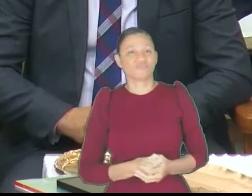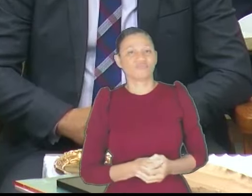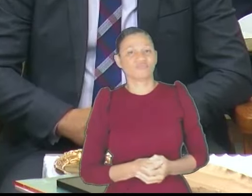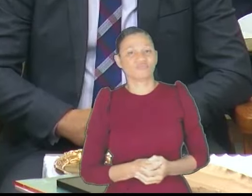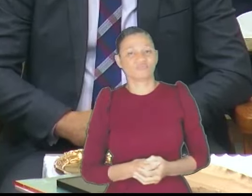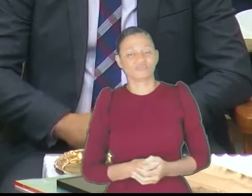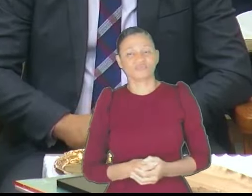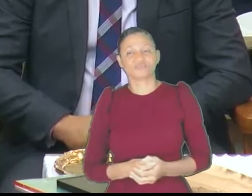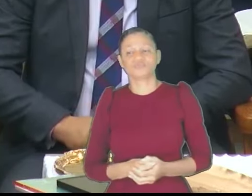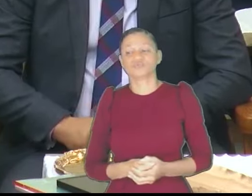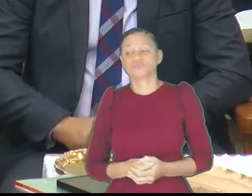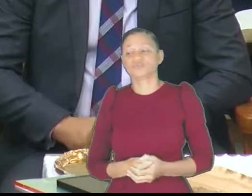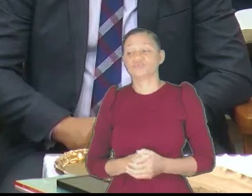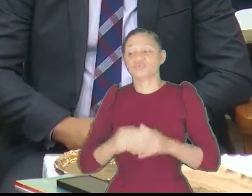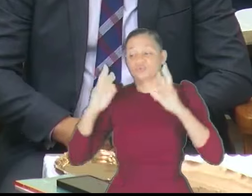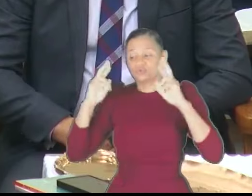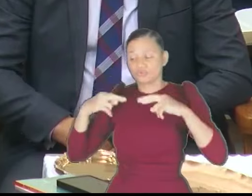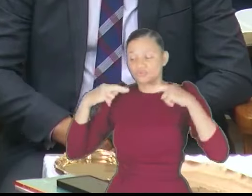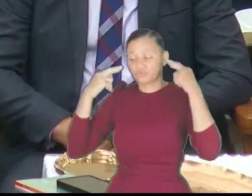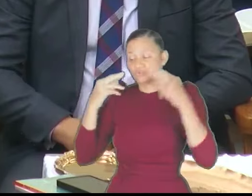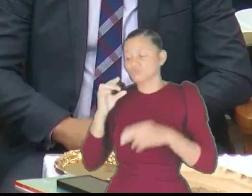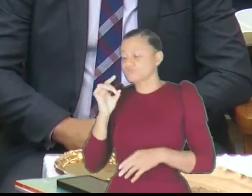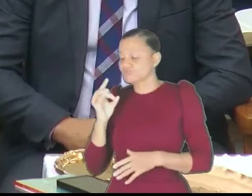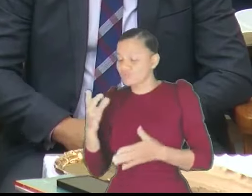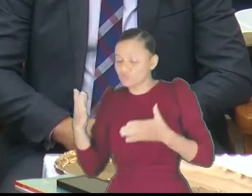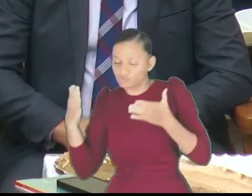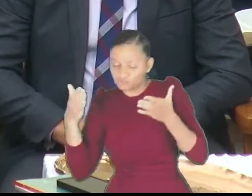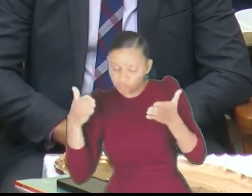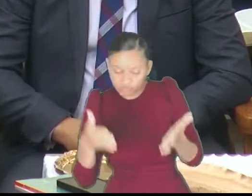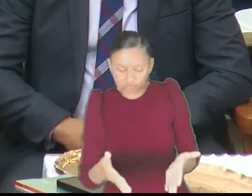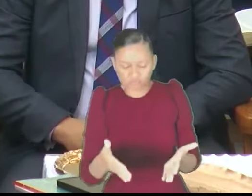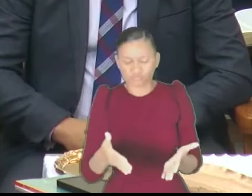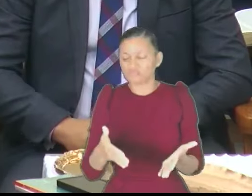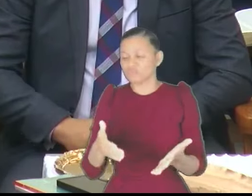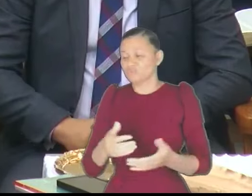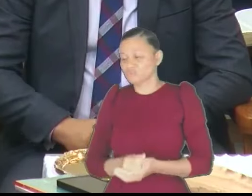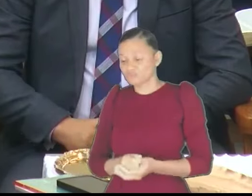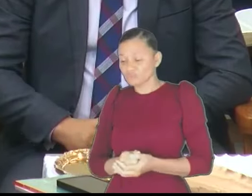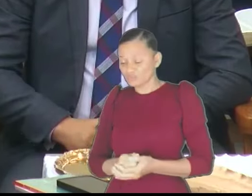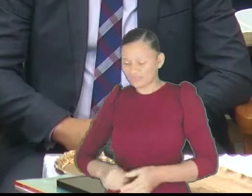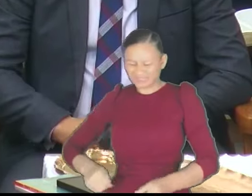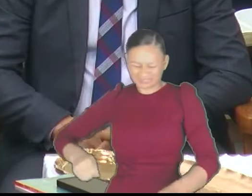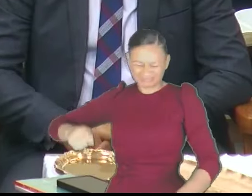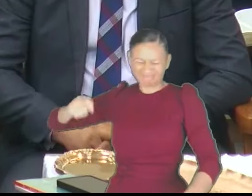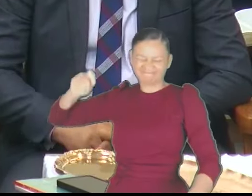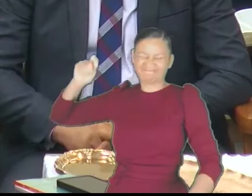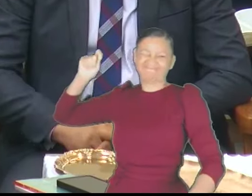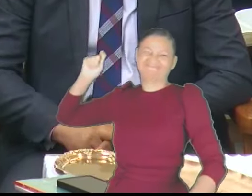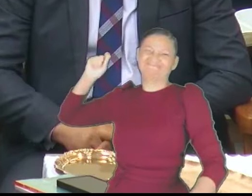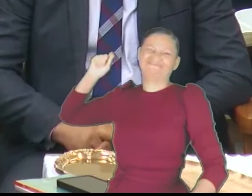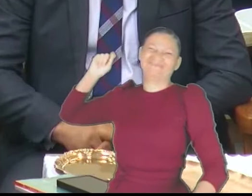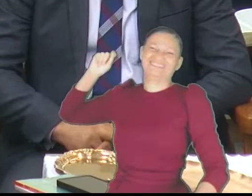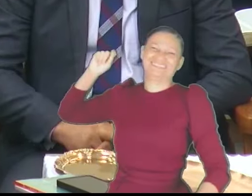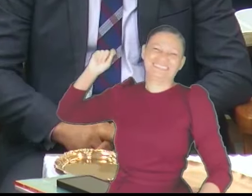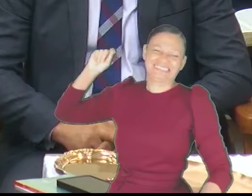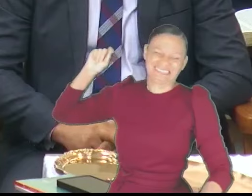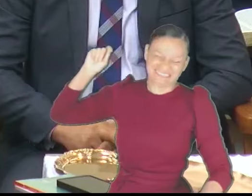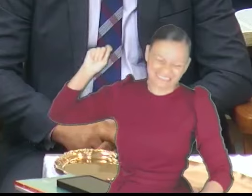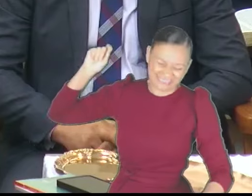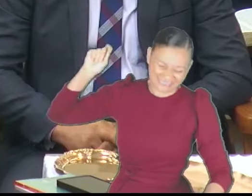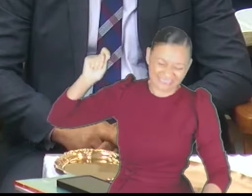O cordeiro só chegou na hora que Abraão levantou o cutelo. Na hora que ele levantou o cutelo,